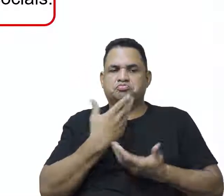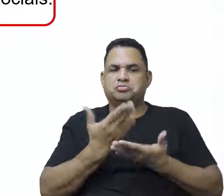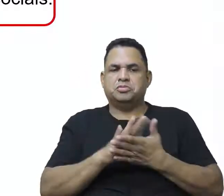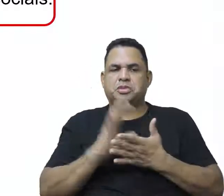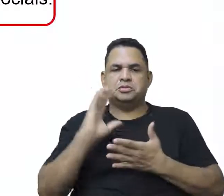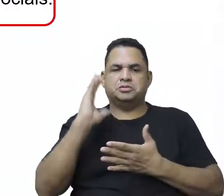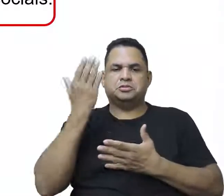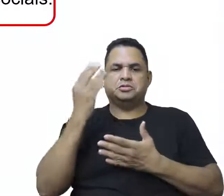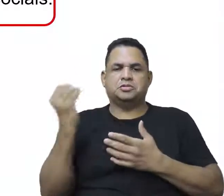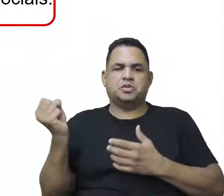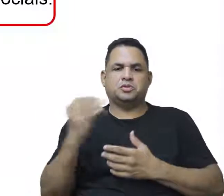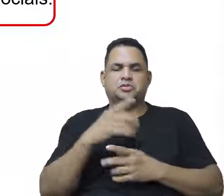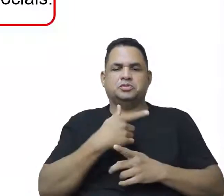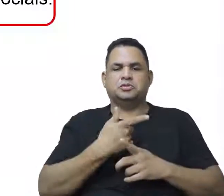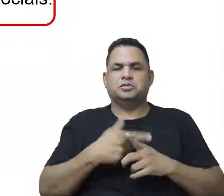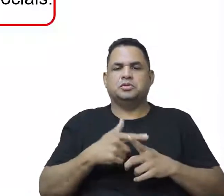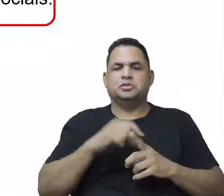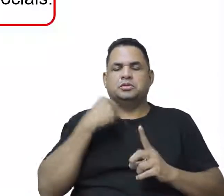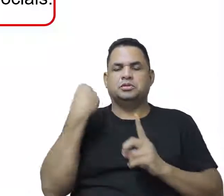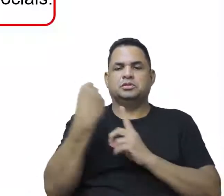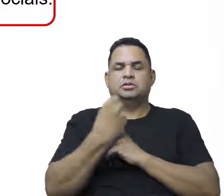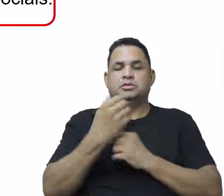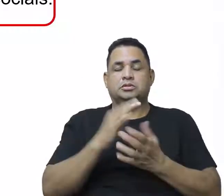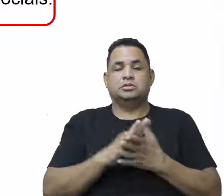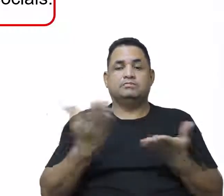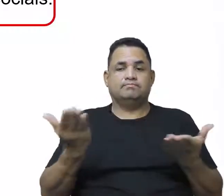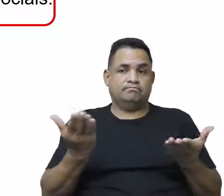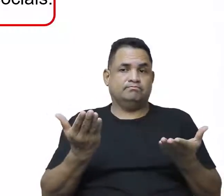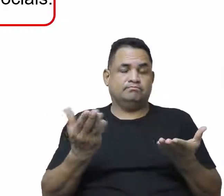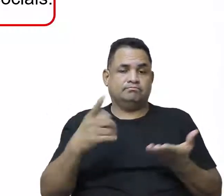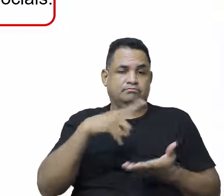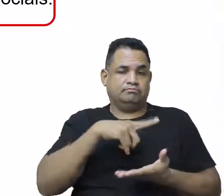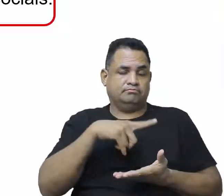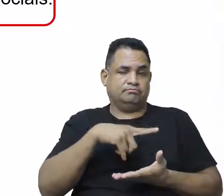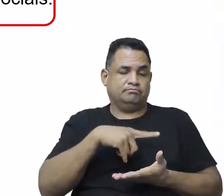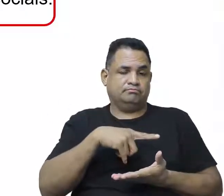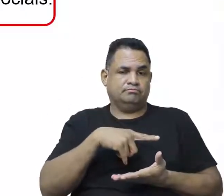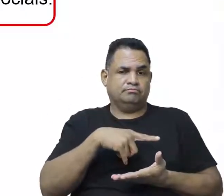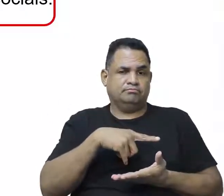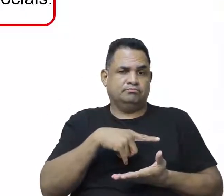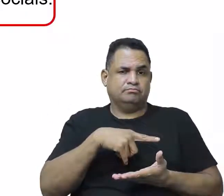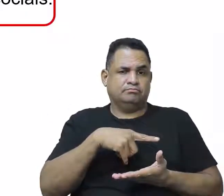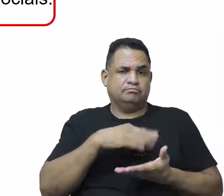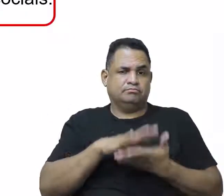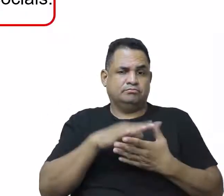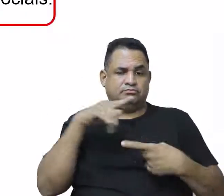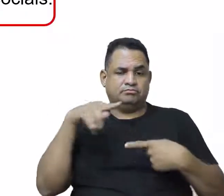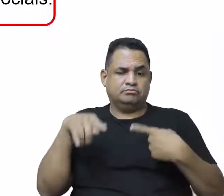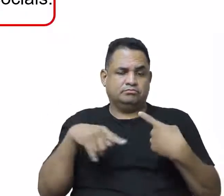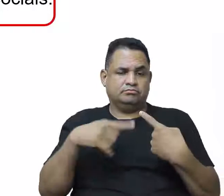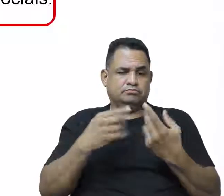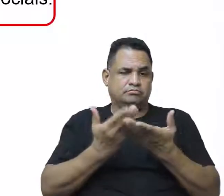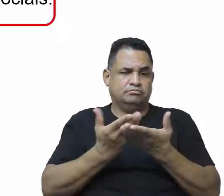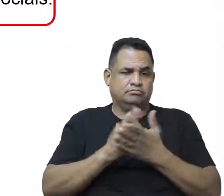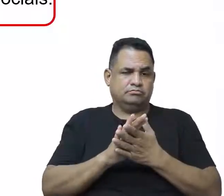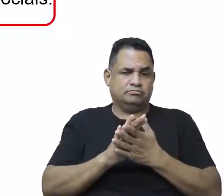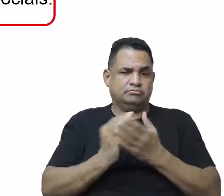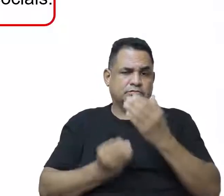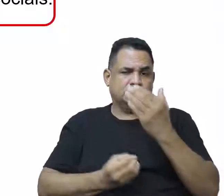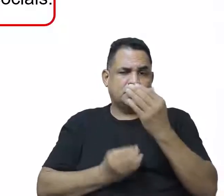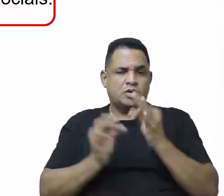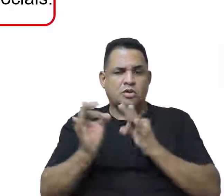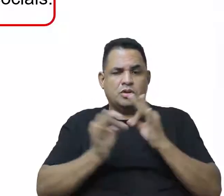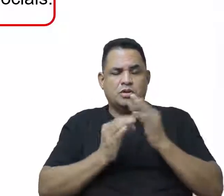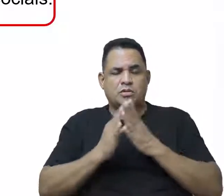problemas sociais. É por isso que existia esse interesse em criar uma ciência, né,